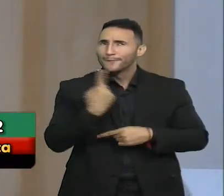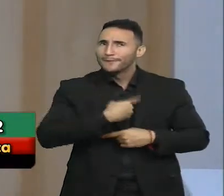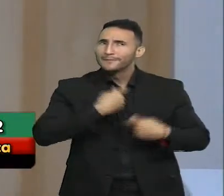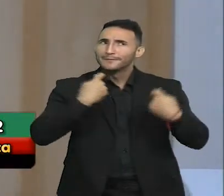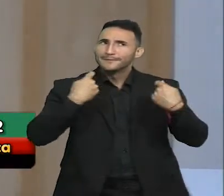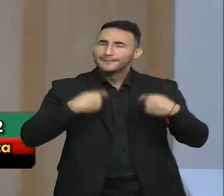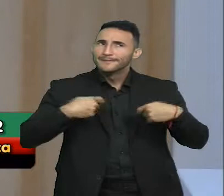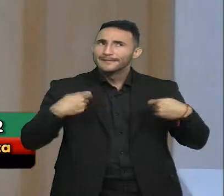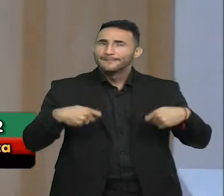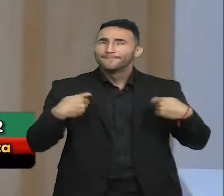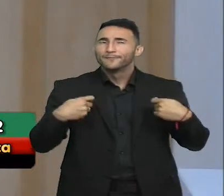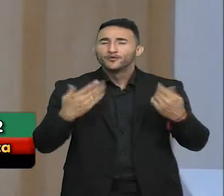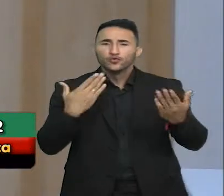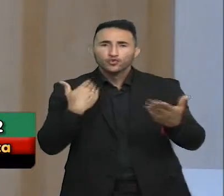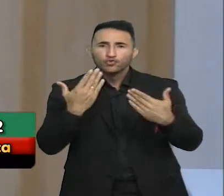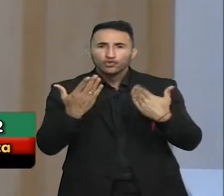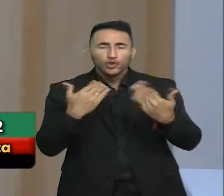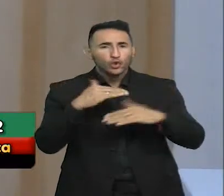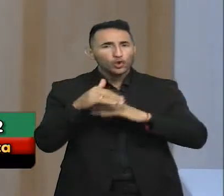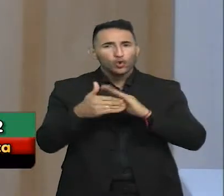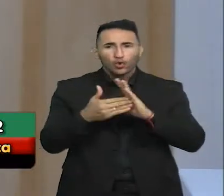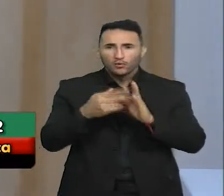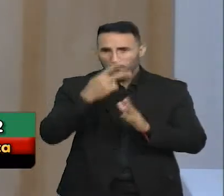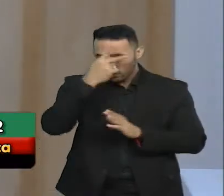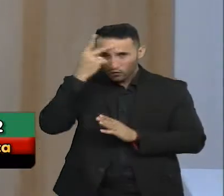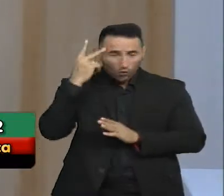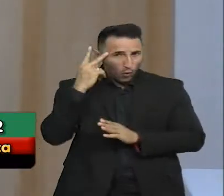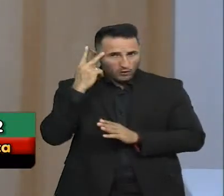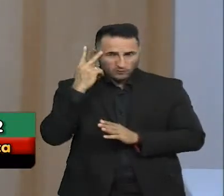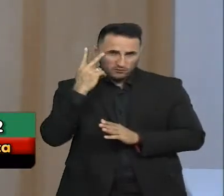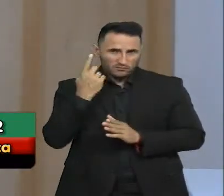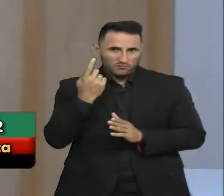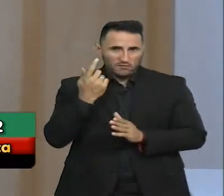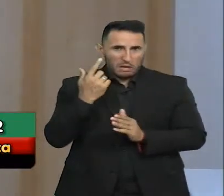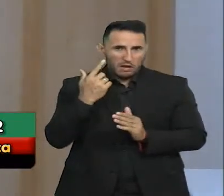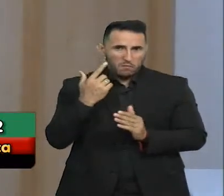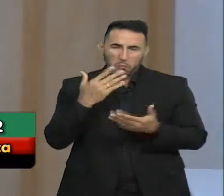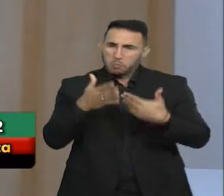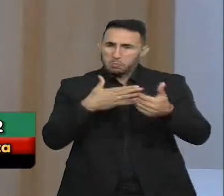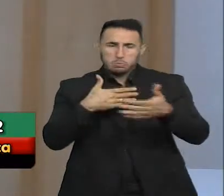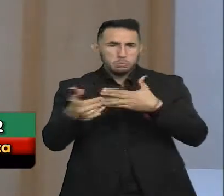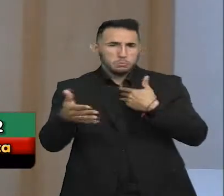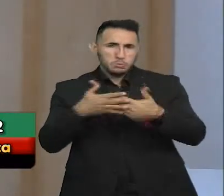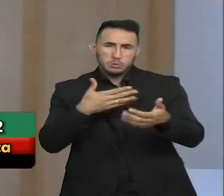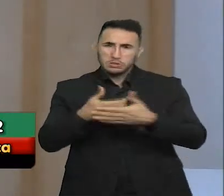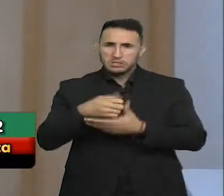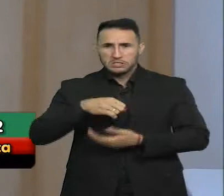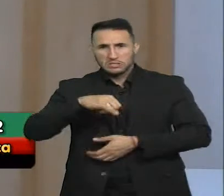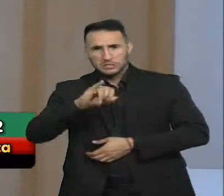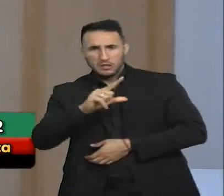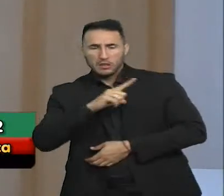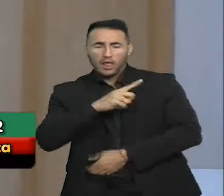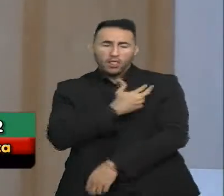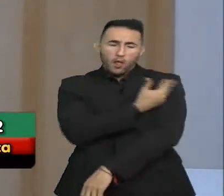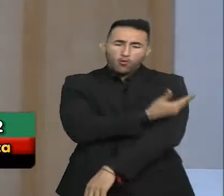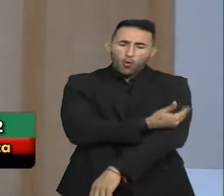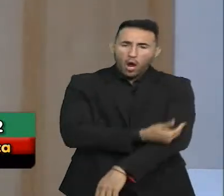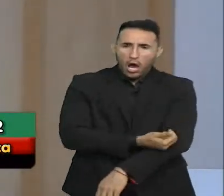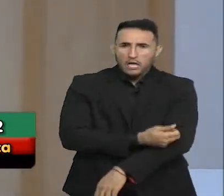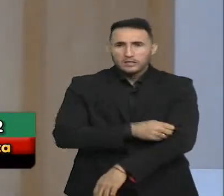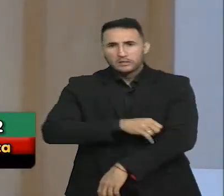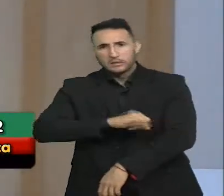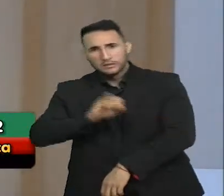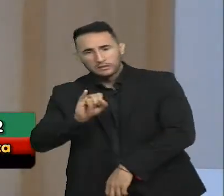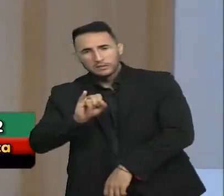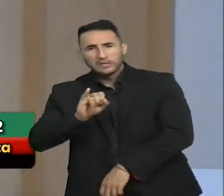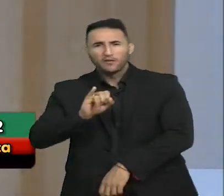tratar toda e qualquer pessoa sem diferença, né? Independente das tatuagens, da